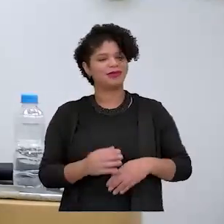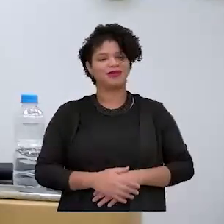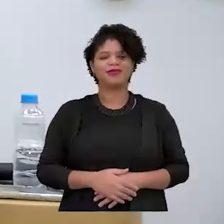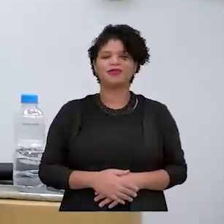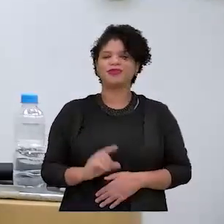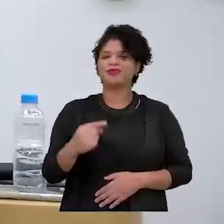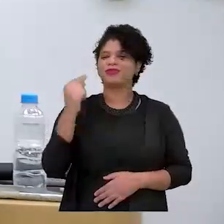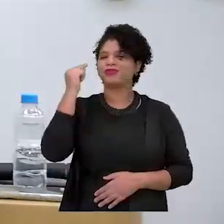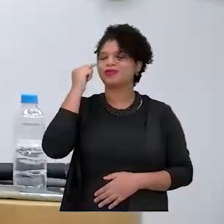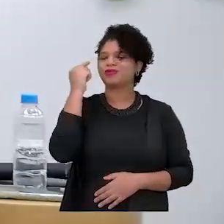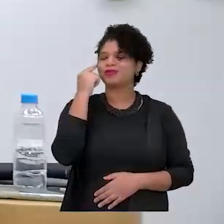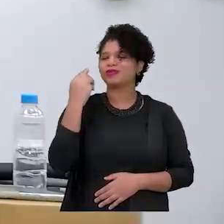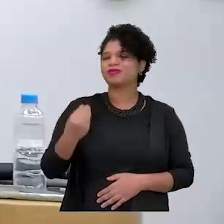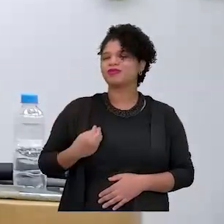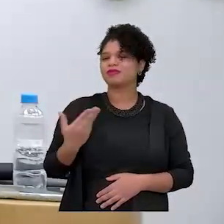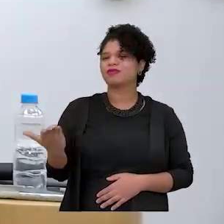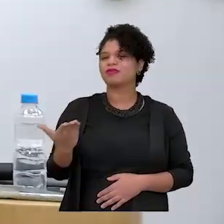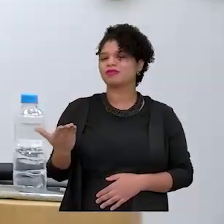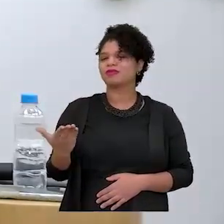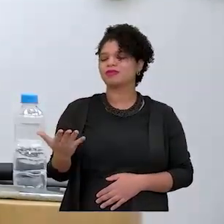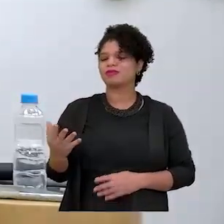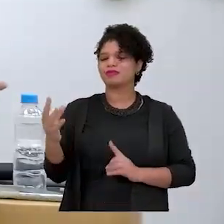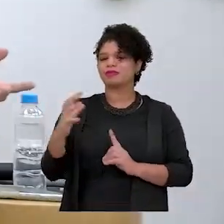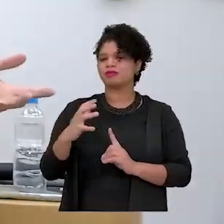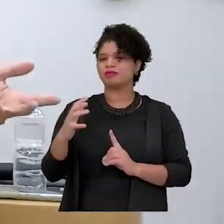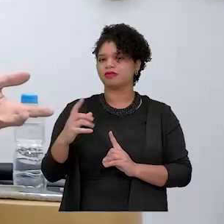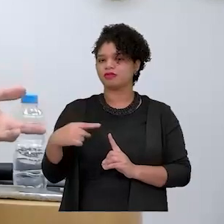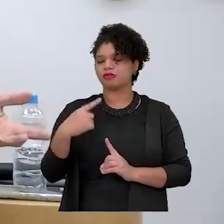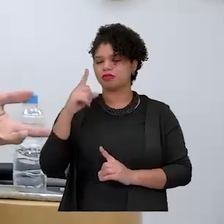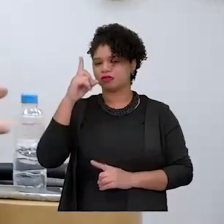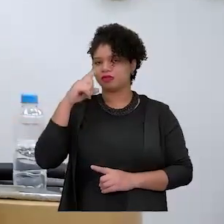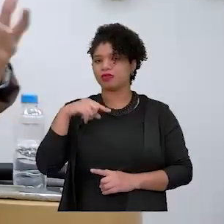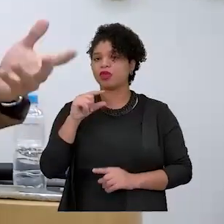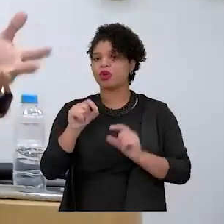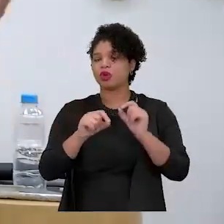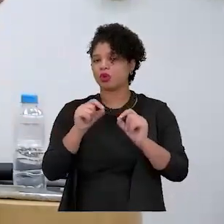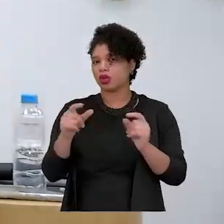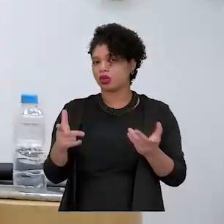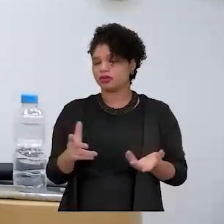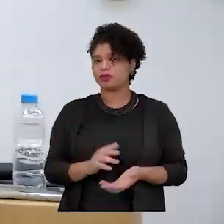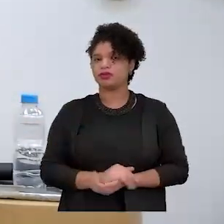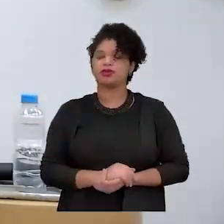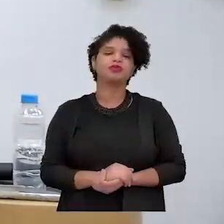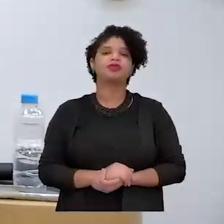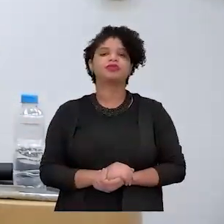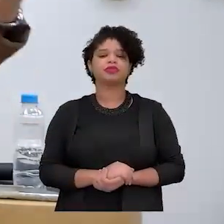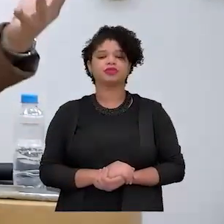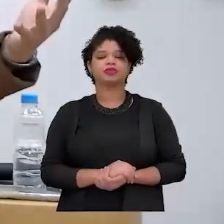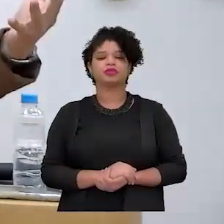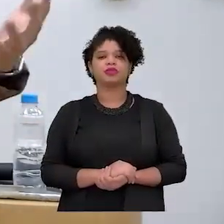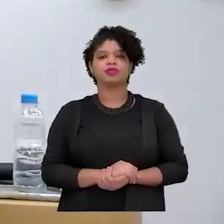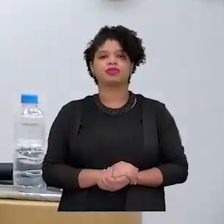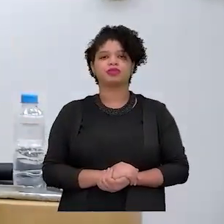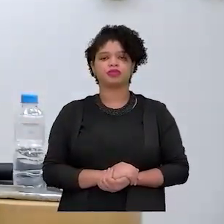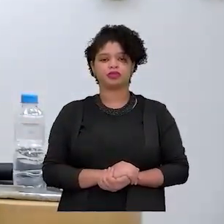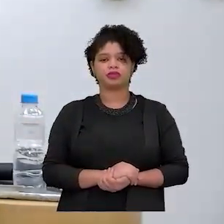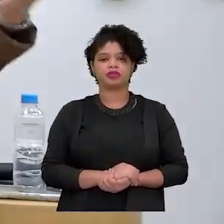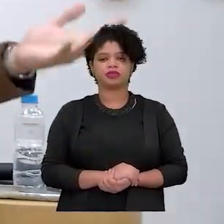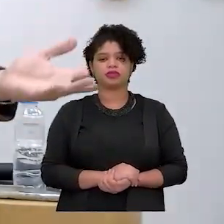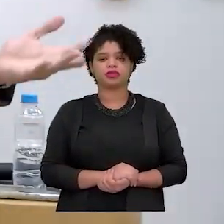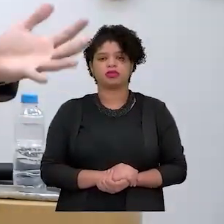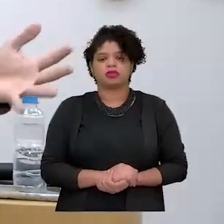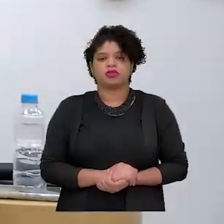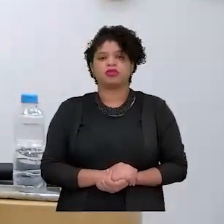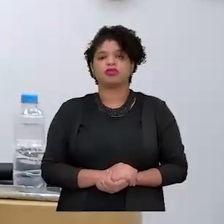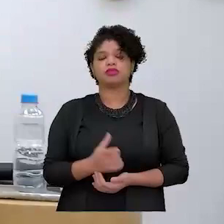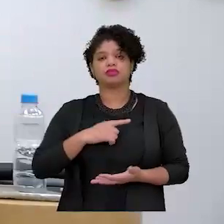em que a gente vive influencia quem somos hoje? Então, nós somos frutos também, né,